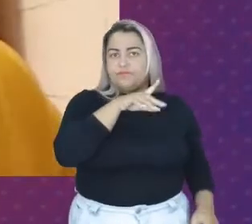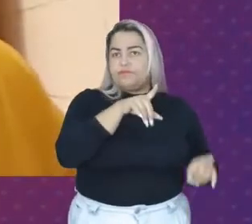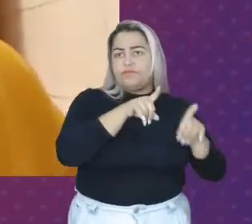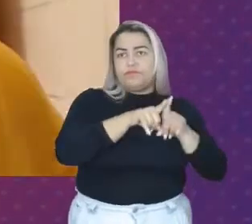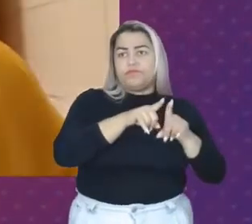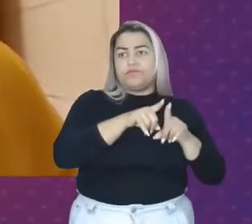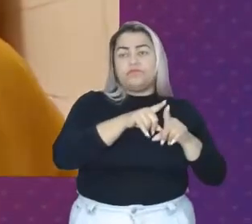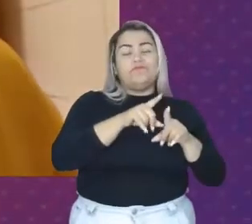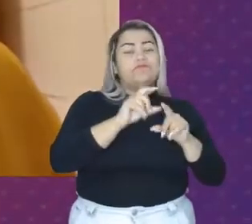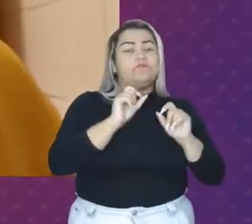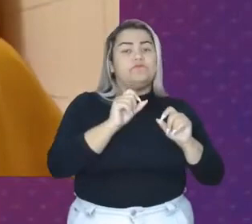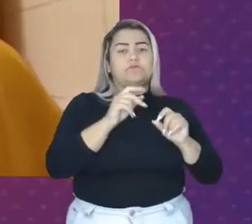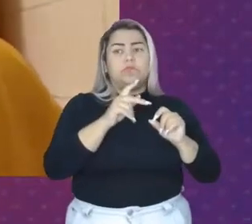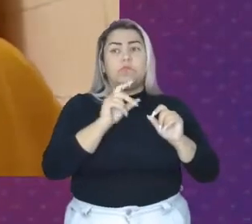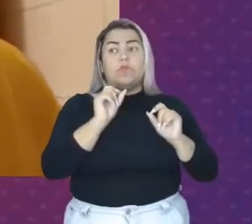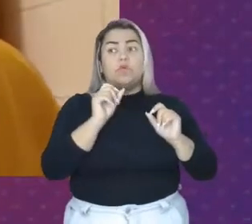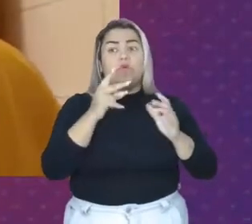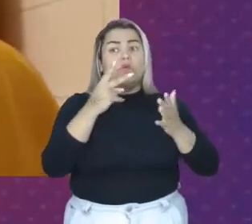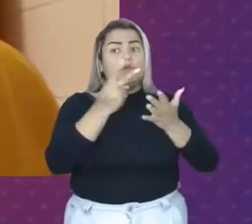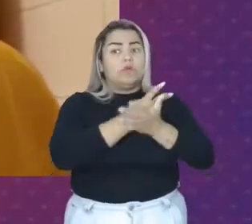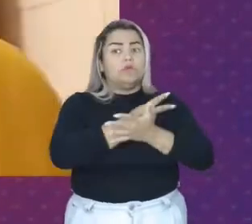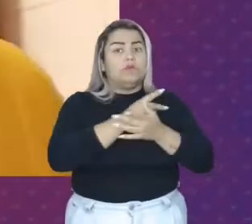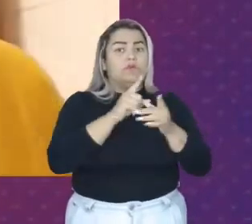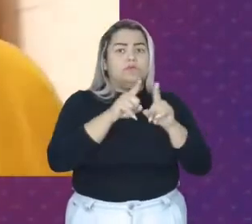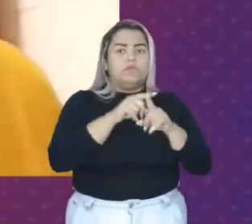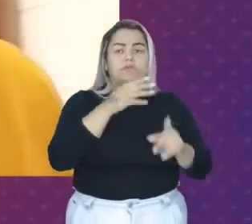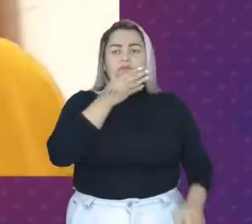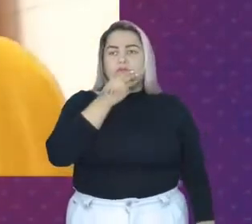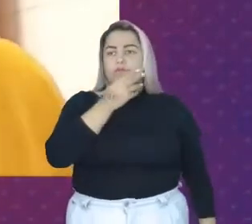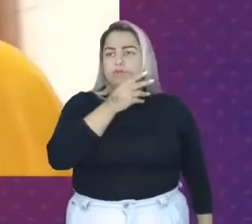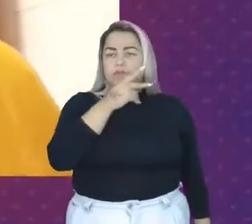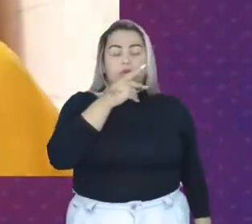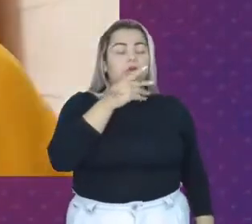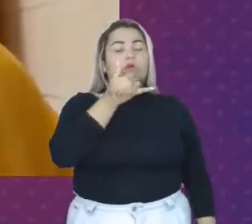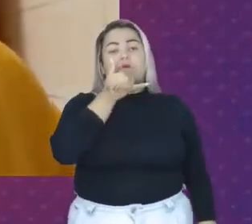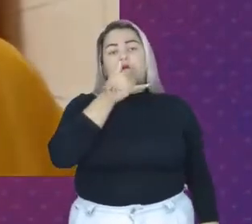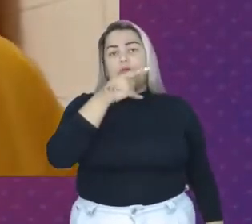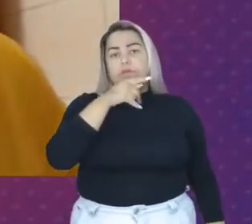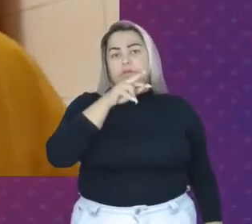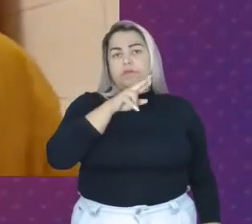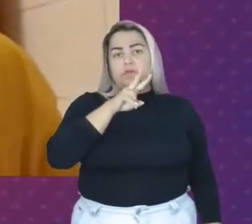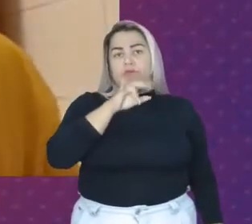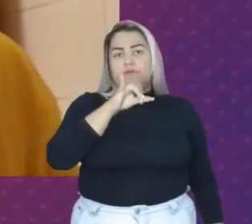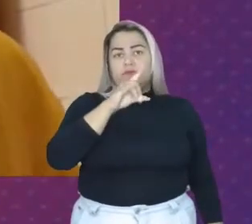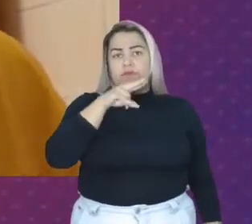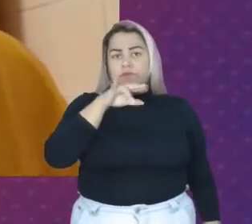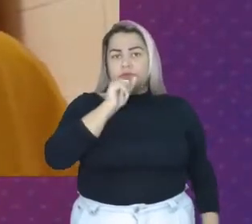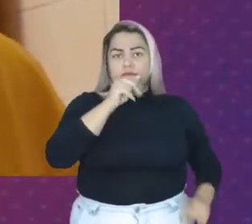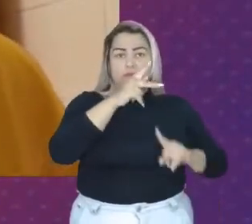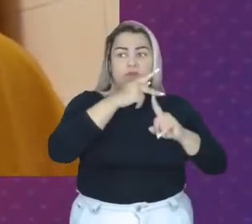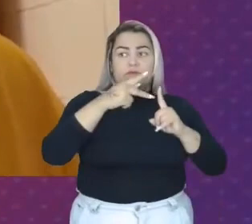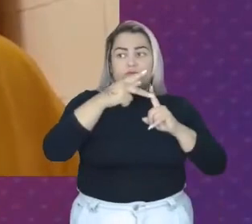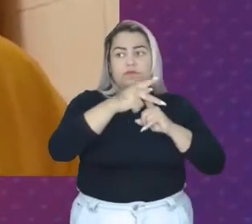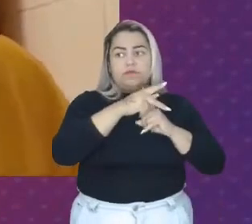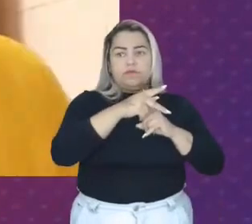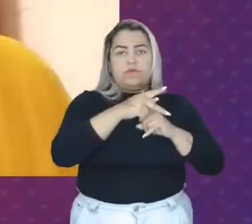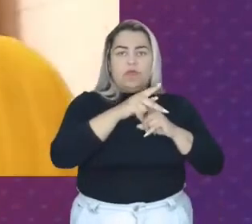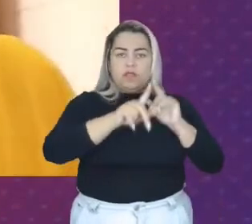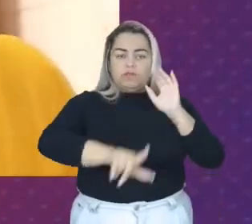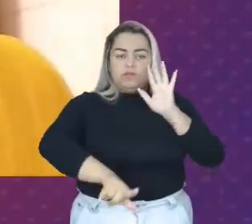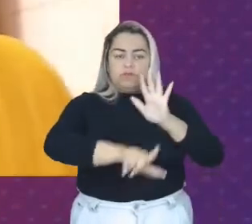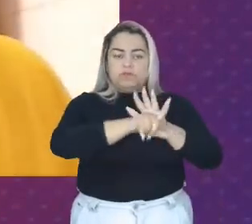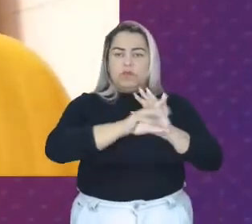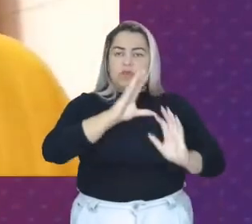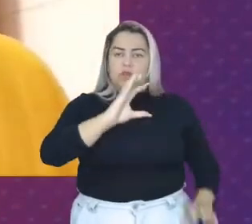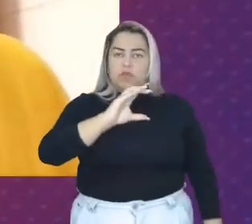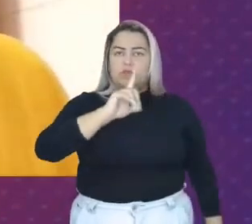você deformou. E foi o que aconteceu com a Previdência Social, foi o que aconteceu com as leis trabalhistas, né? Com a